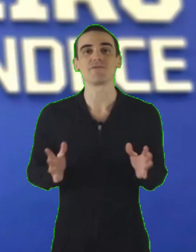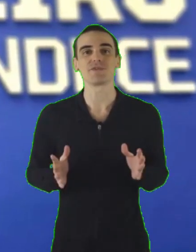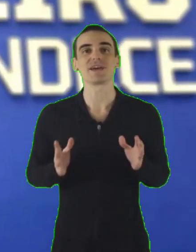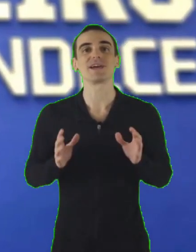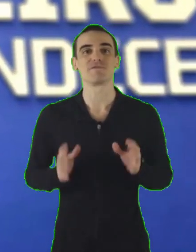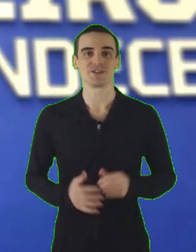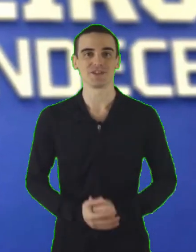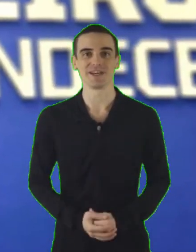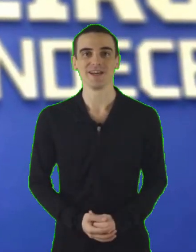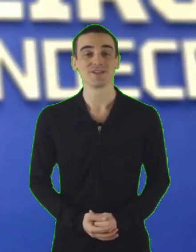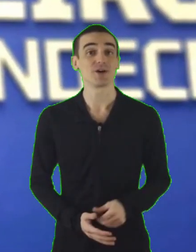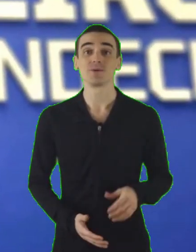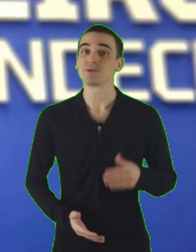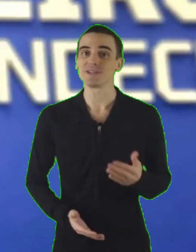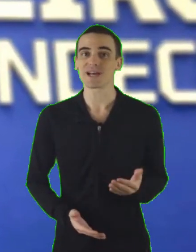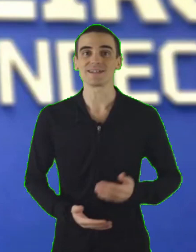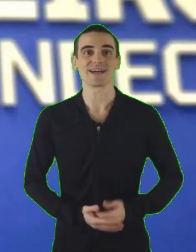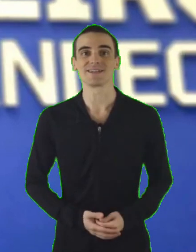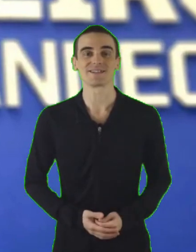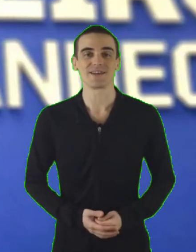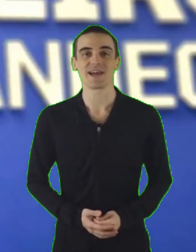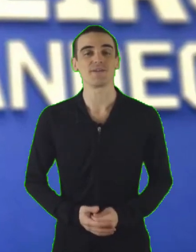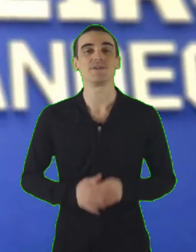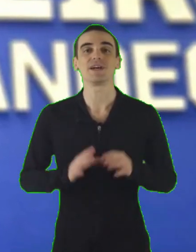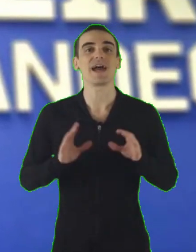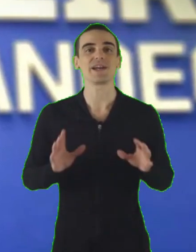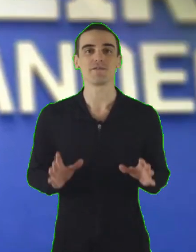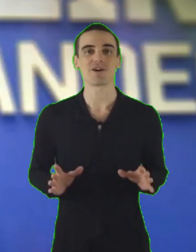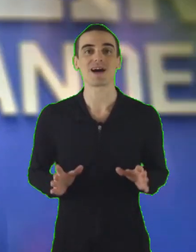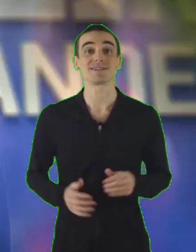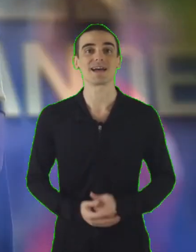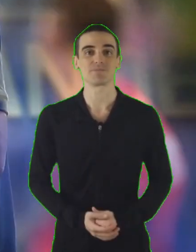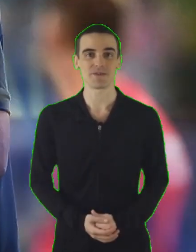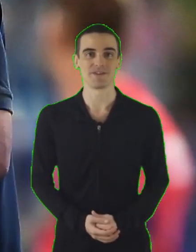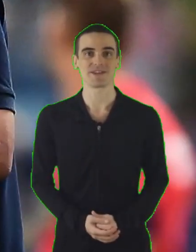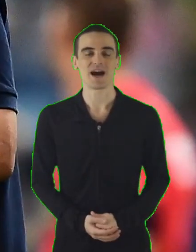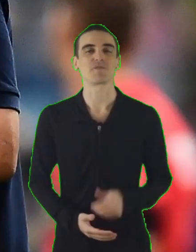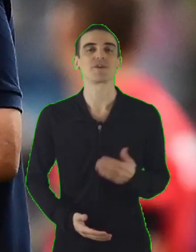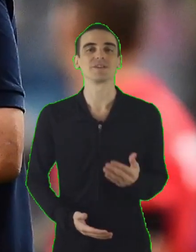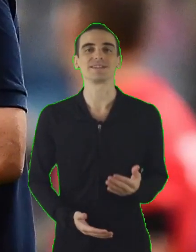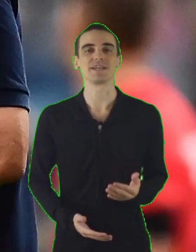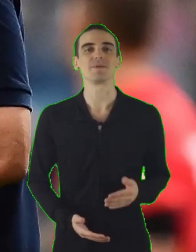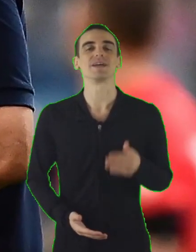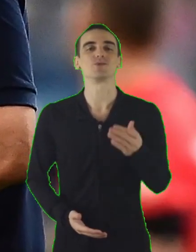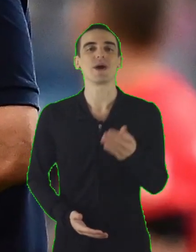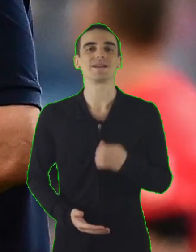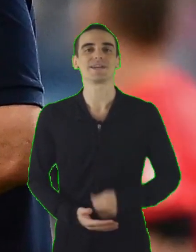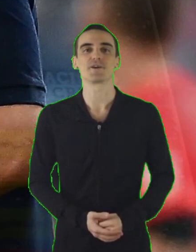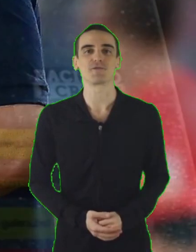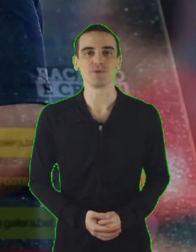torcedor? Na sua opinião, a equipe evoluiu nas mãos de Zé Ricardo ou não? Deixe sua opinião nos comentários.